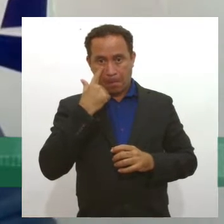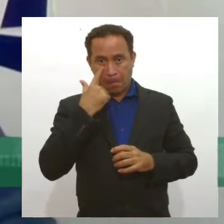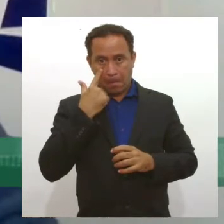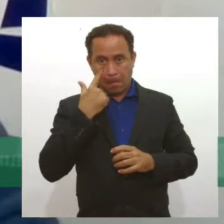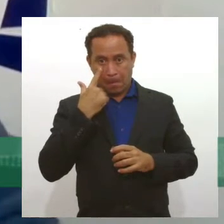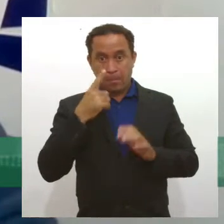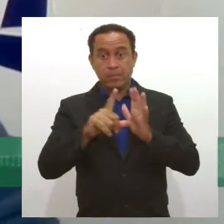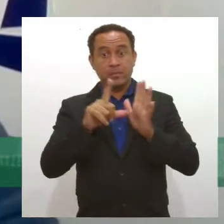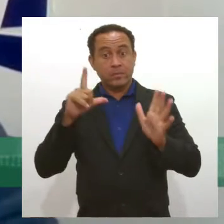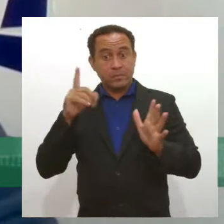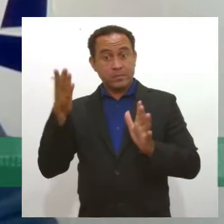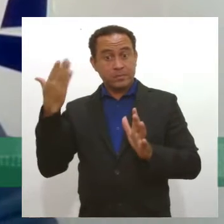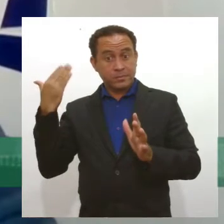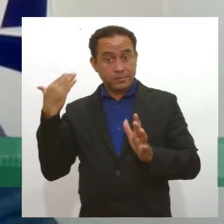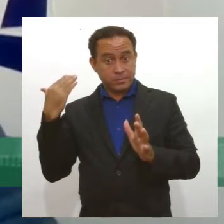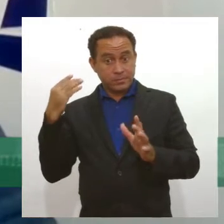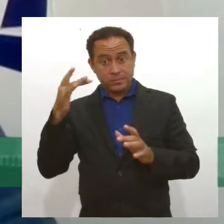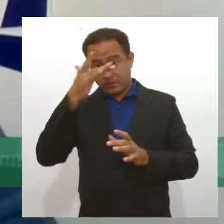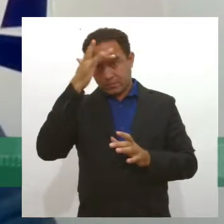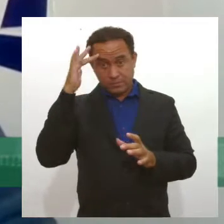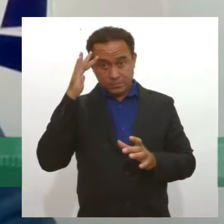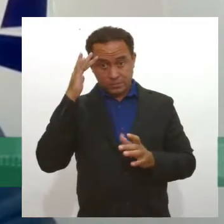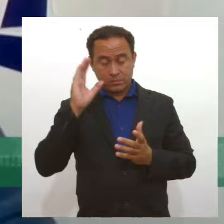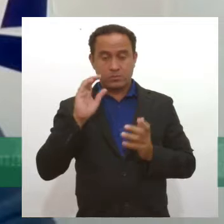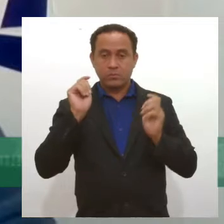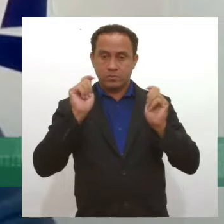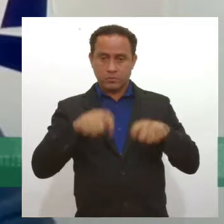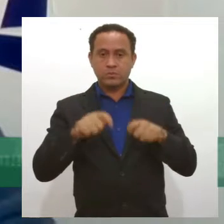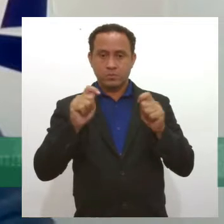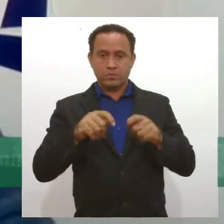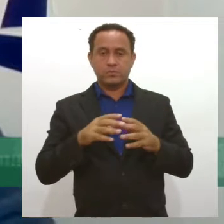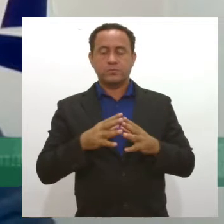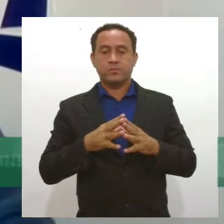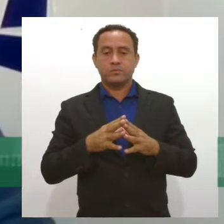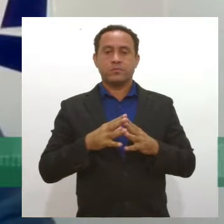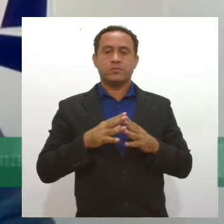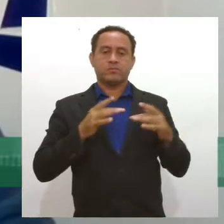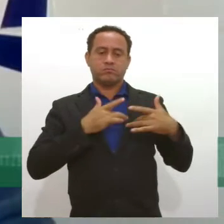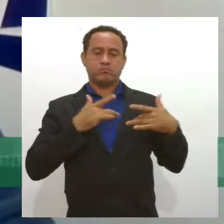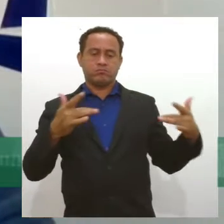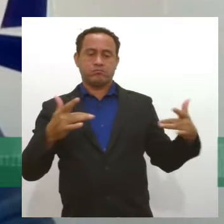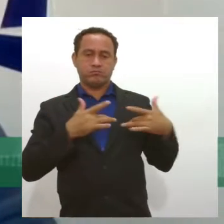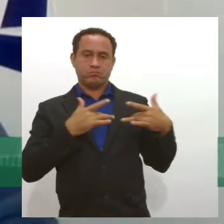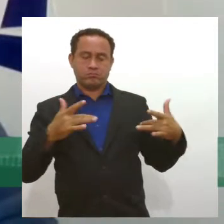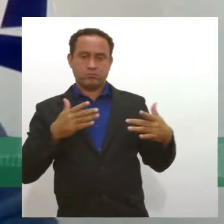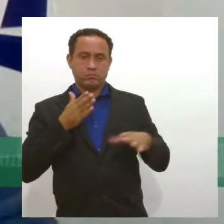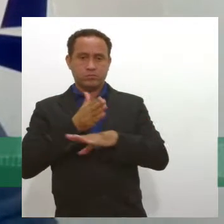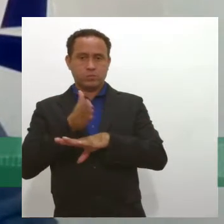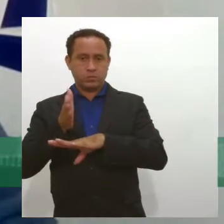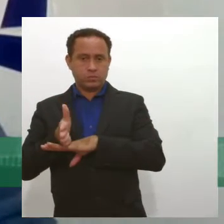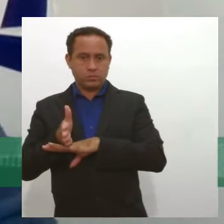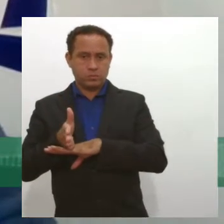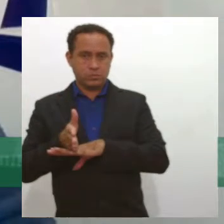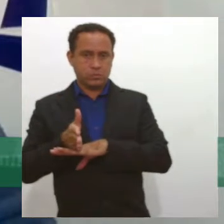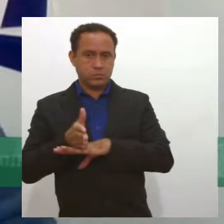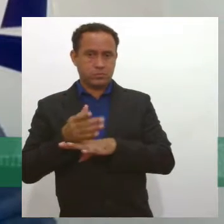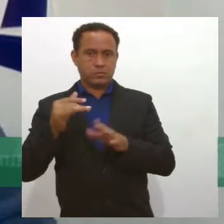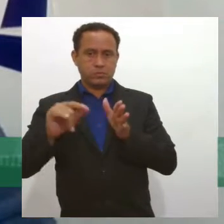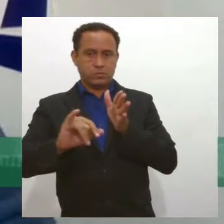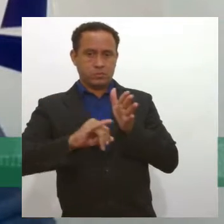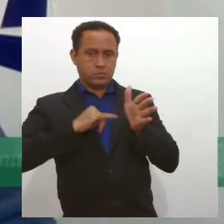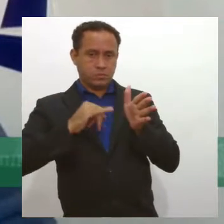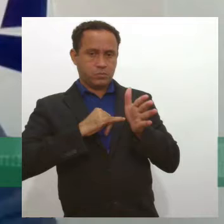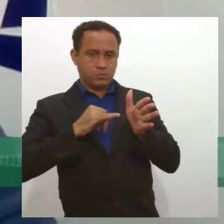antes disso, né, os investidores eles poderiam ser solidários, né, ao entrarem num contrato social